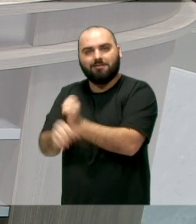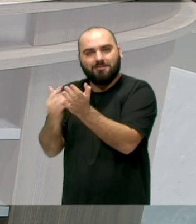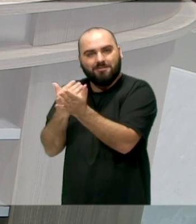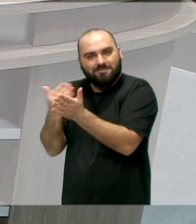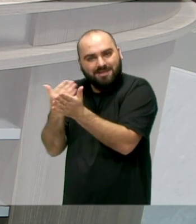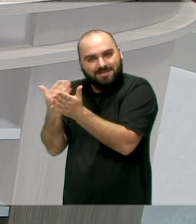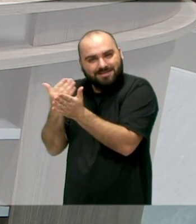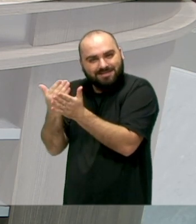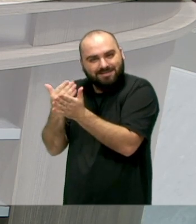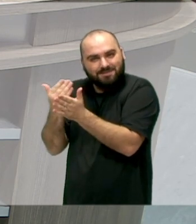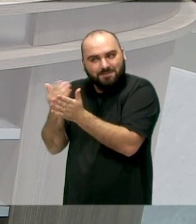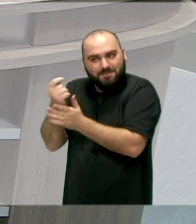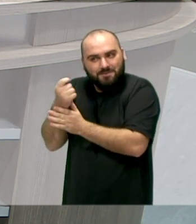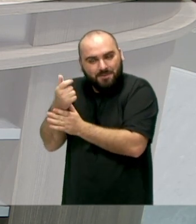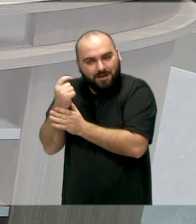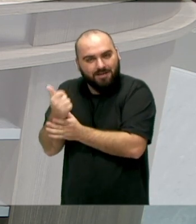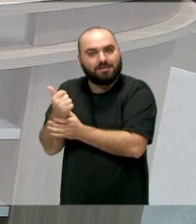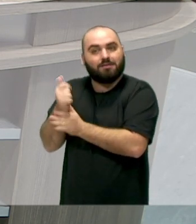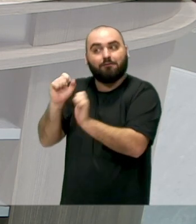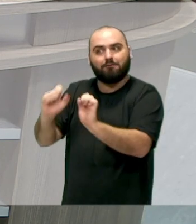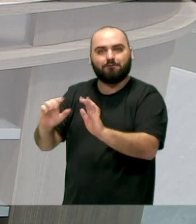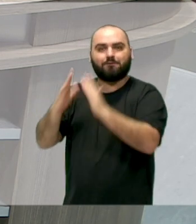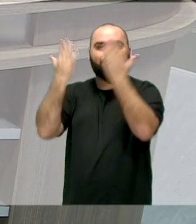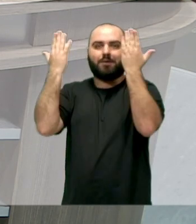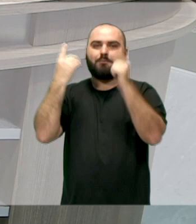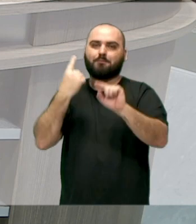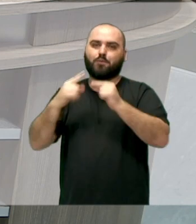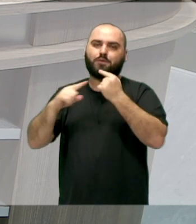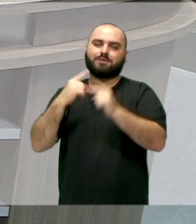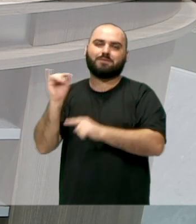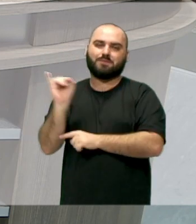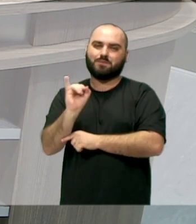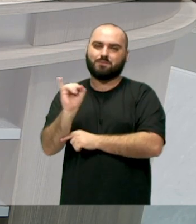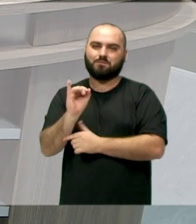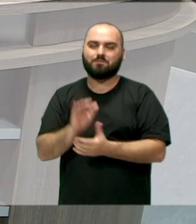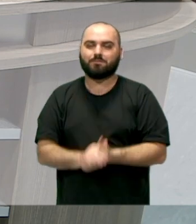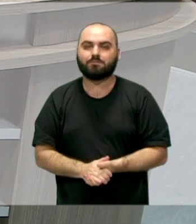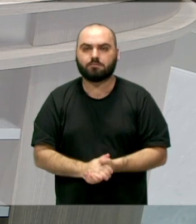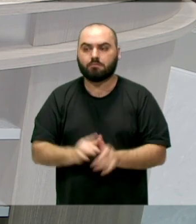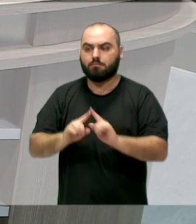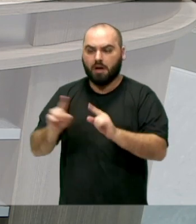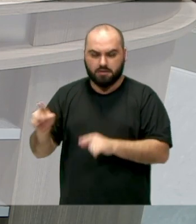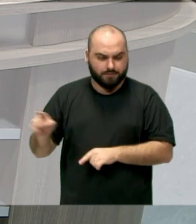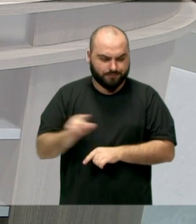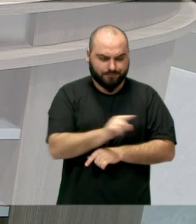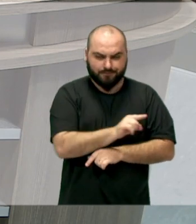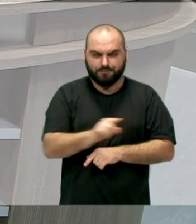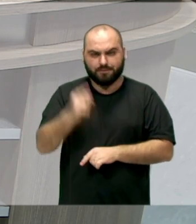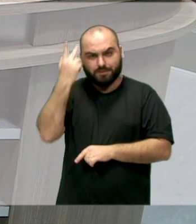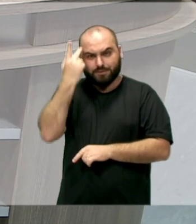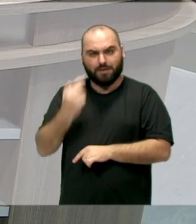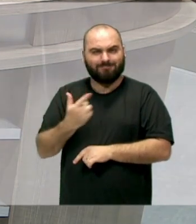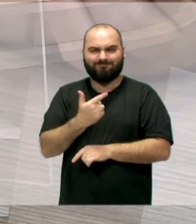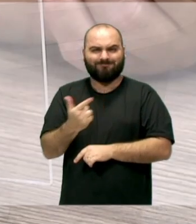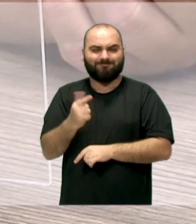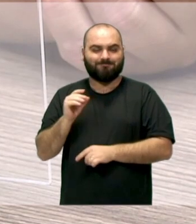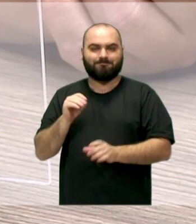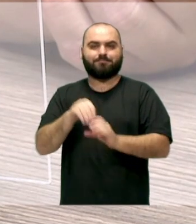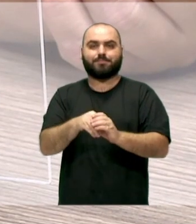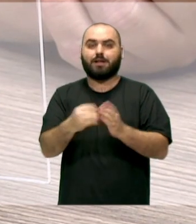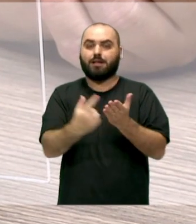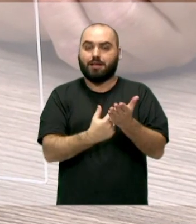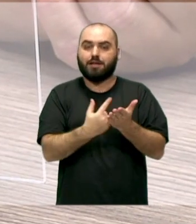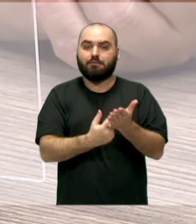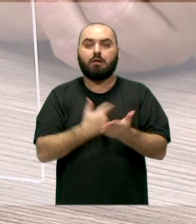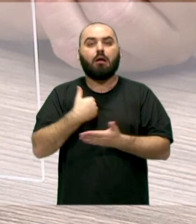o fim de um novo começo, que é o Festival de Música de Itajaí, mas tem muitas histórias que não estão aqui. E quando eu